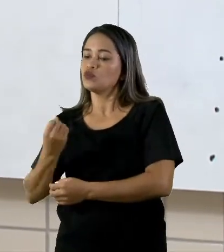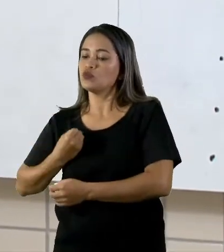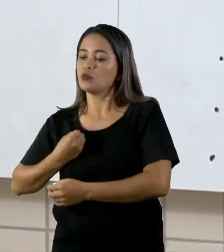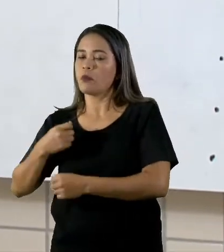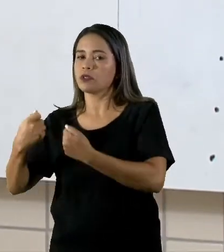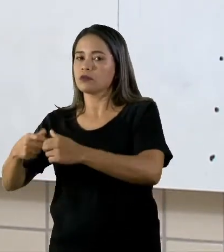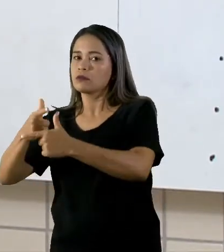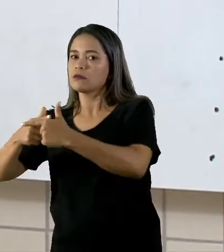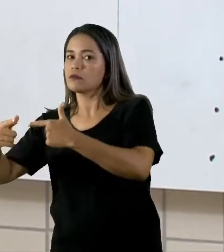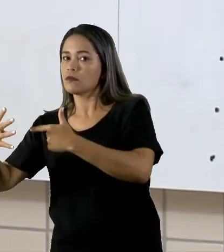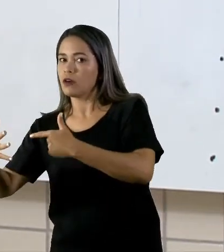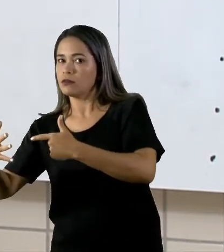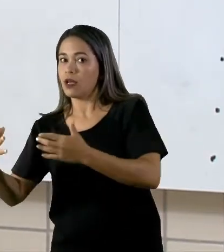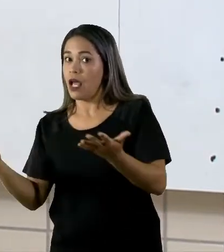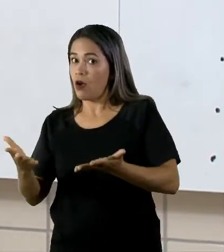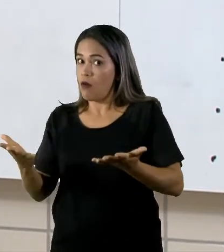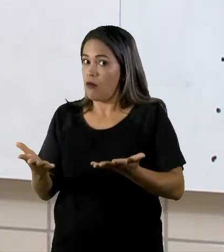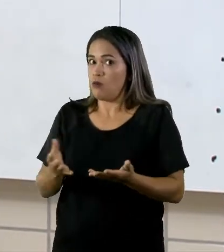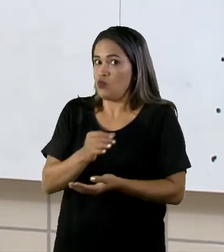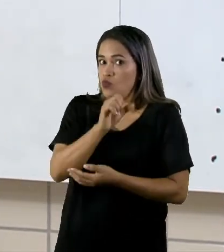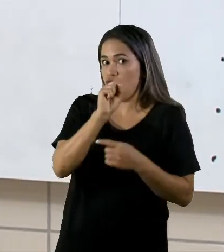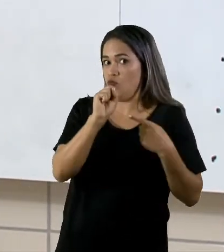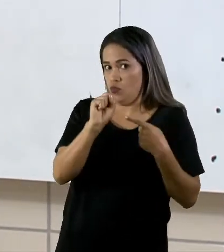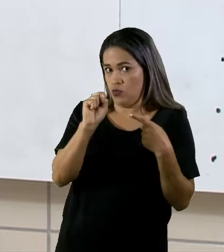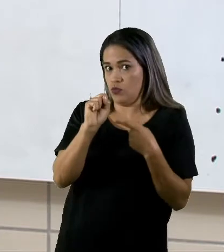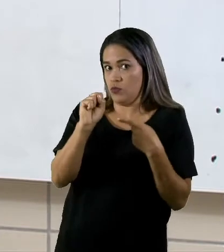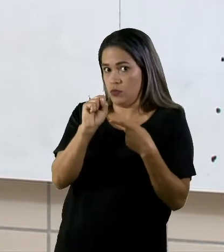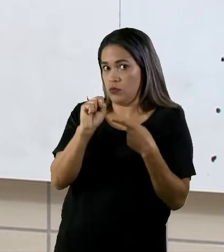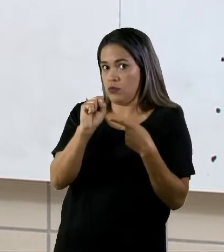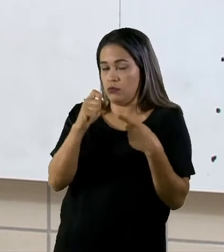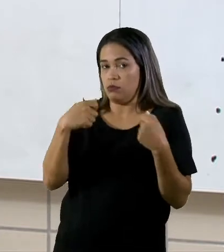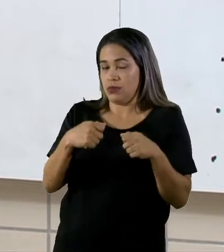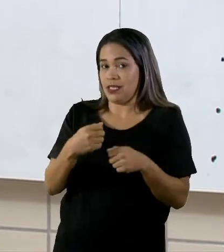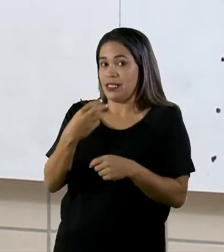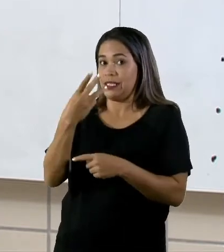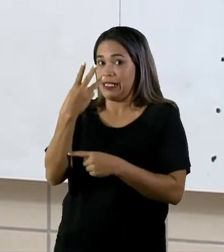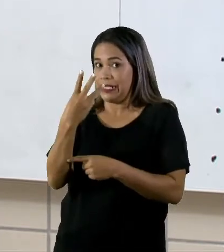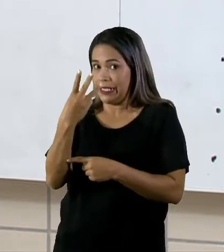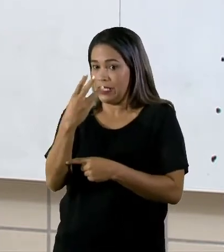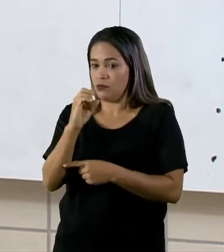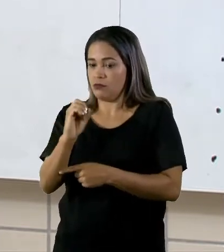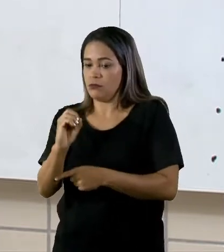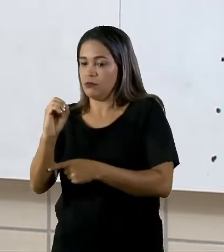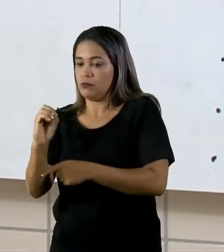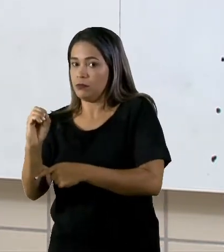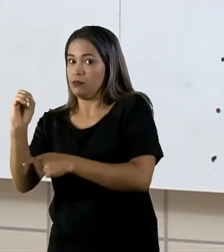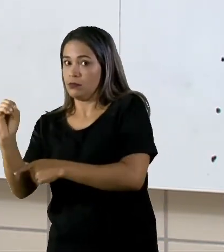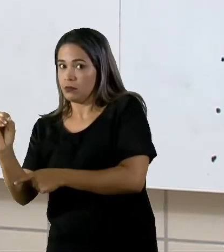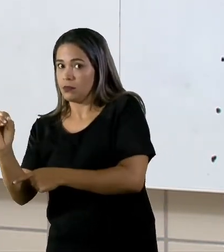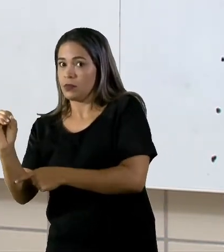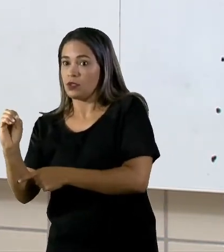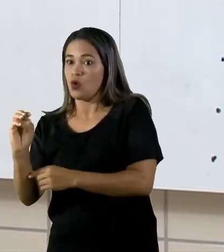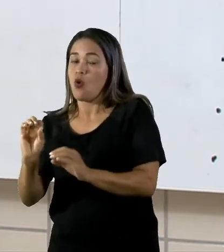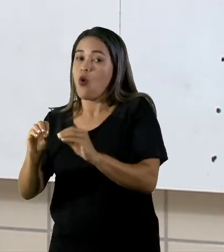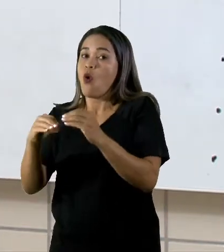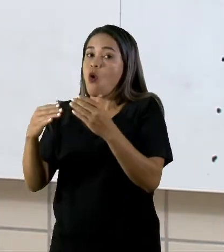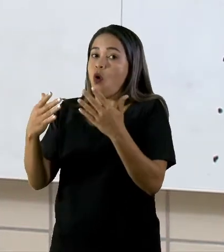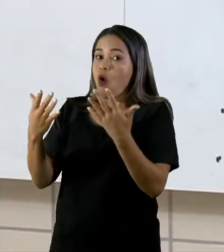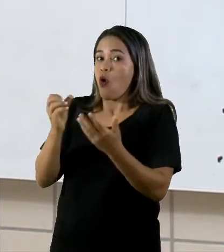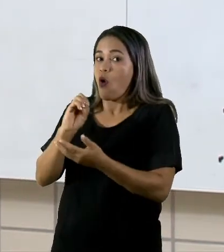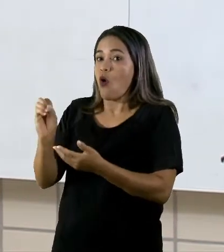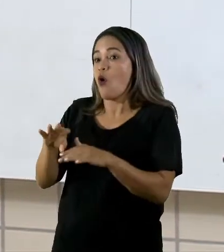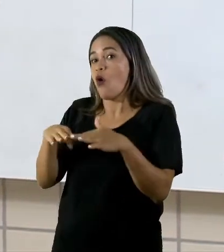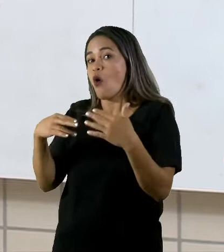4. Agora, por 8, eu vou ter que ter 3 zeros no final, ou os 3 últimos números, eles